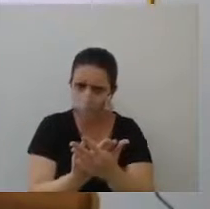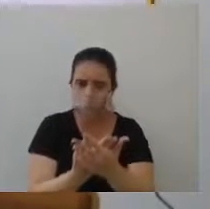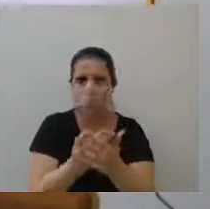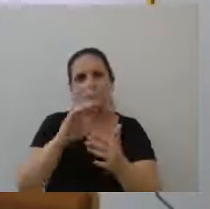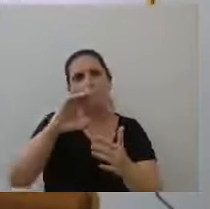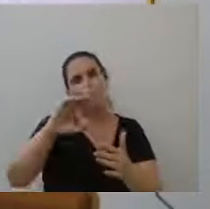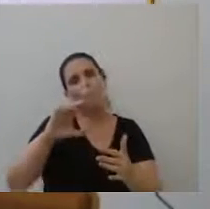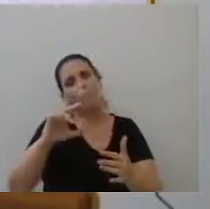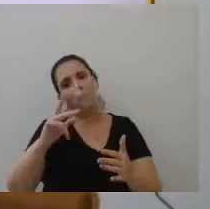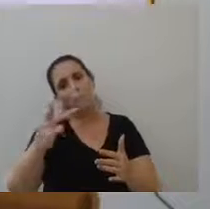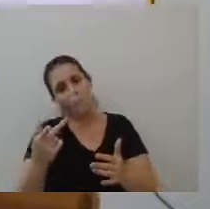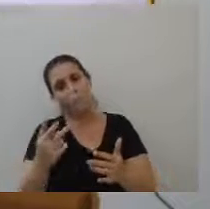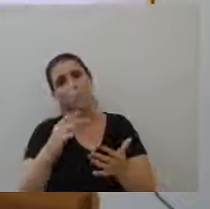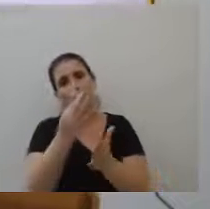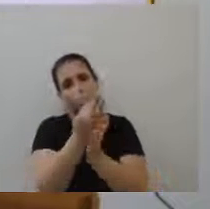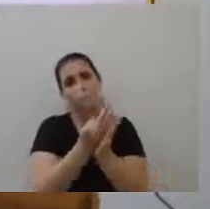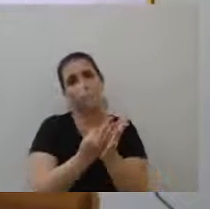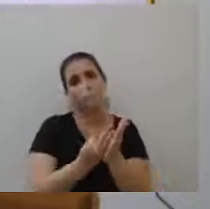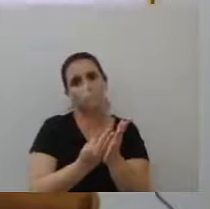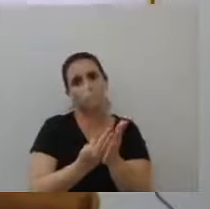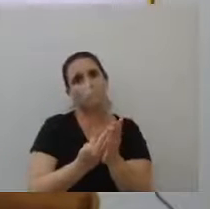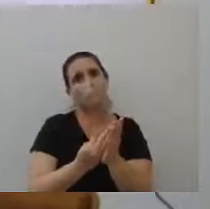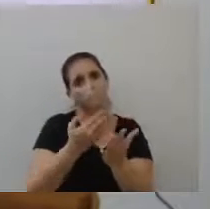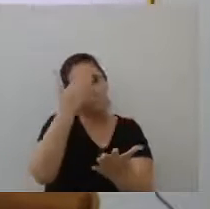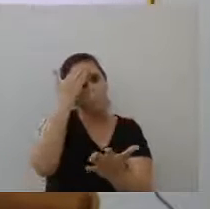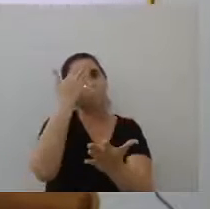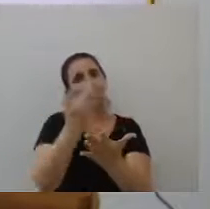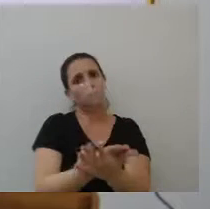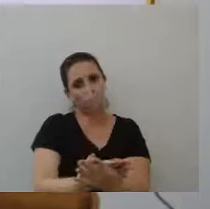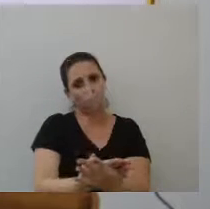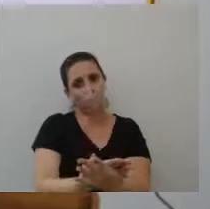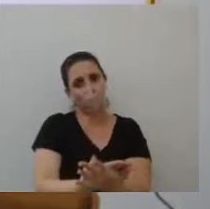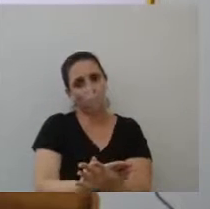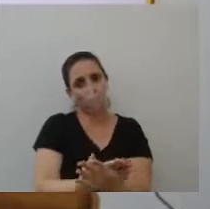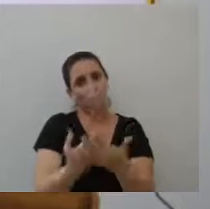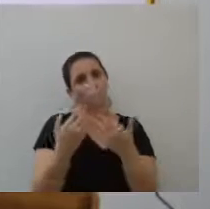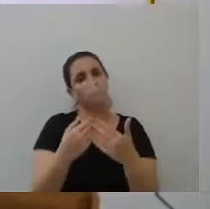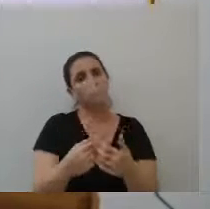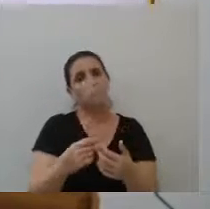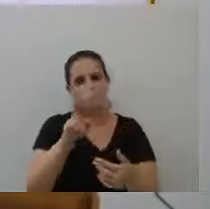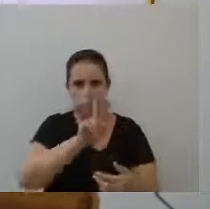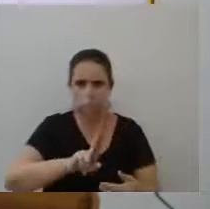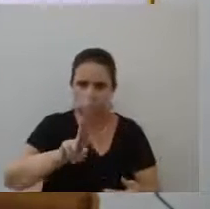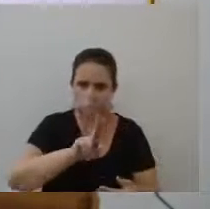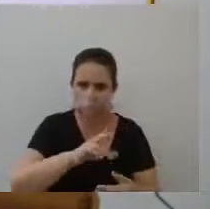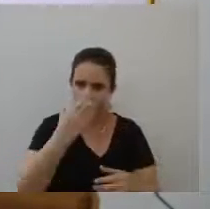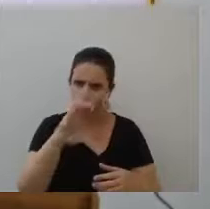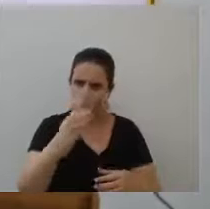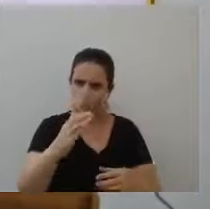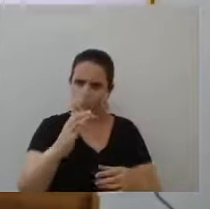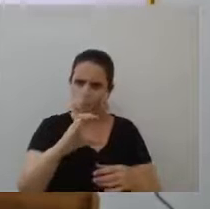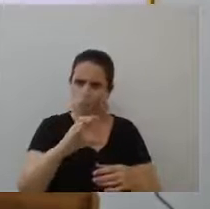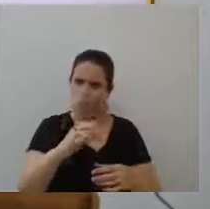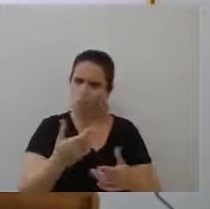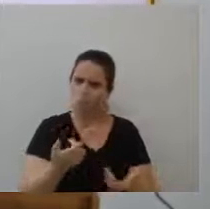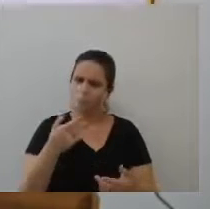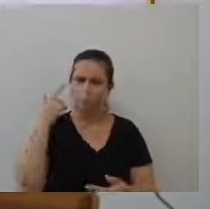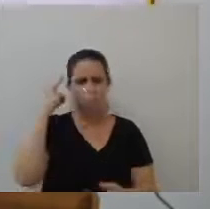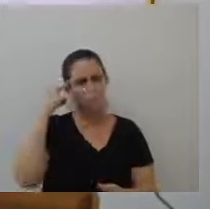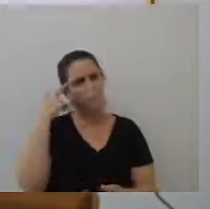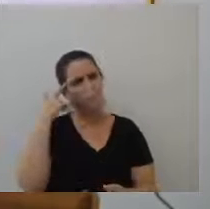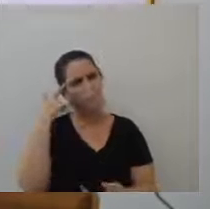Agora vamos lá. Dessas 4 fotos, nenhuma é do local que a pessoa diz ser. A pessoa diz que isso é